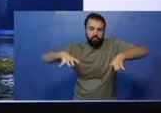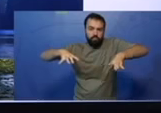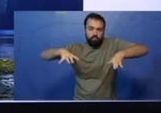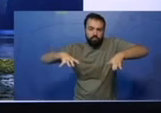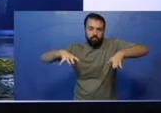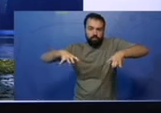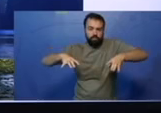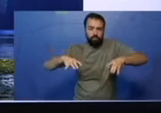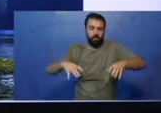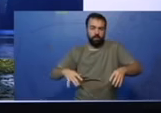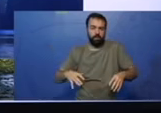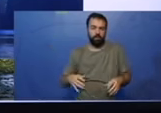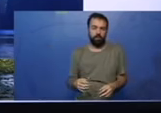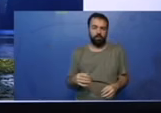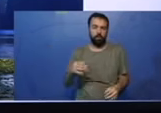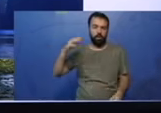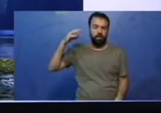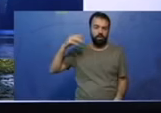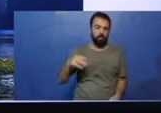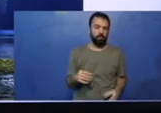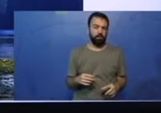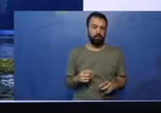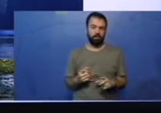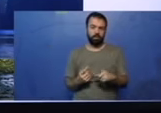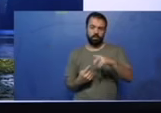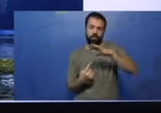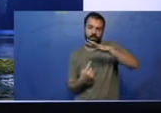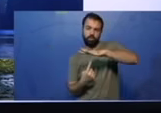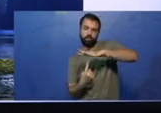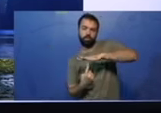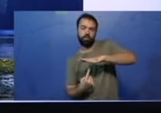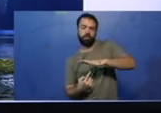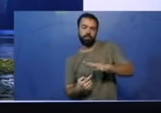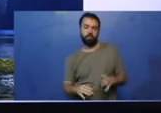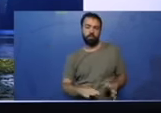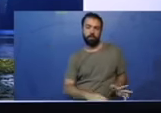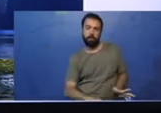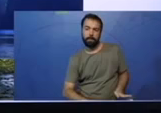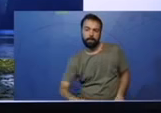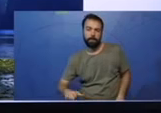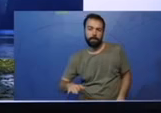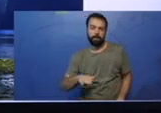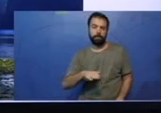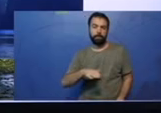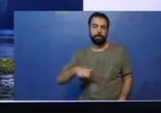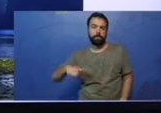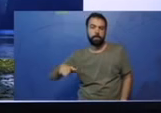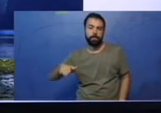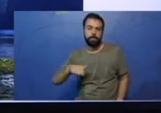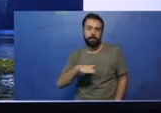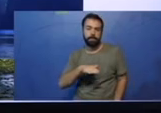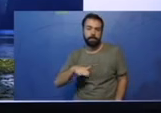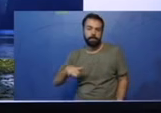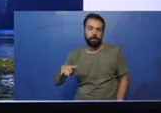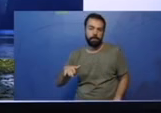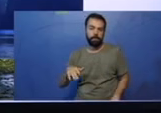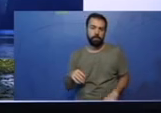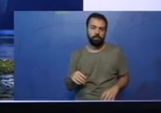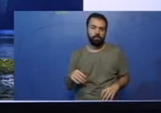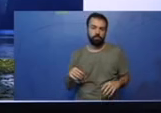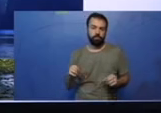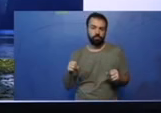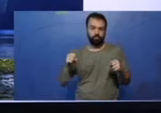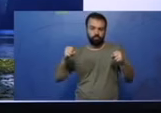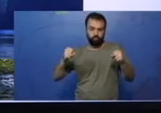uma pressão sobre os corpos. E quando a gente está ao nível do mar, que é essa posição mais baixa, a